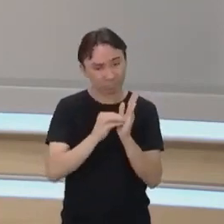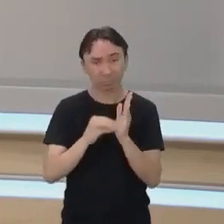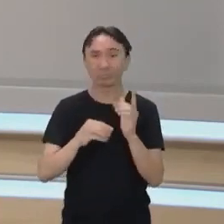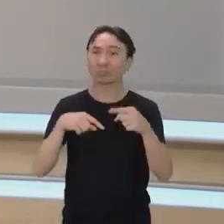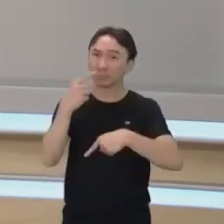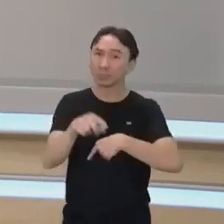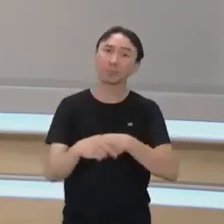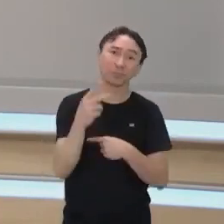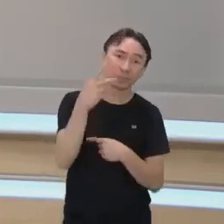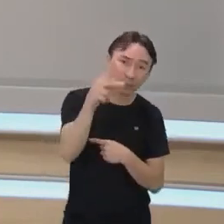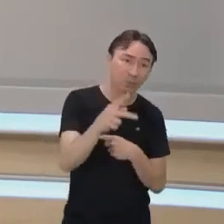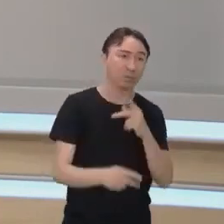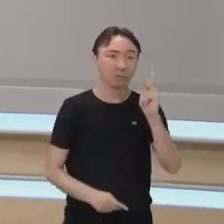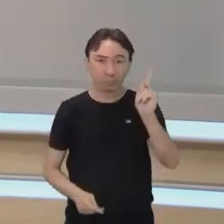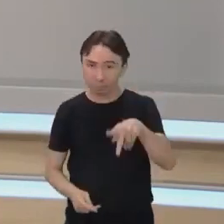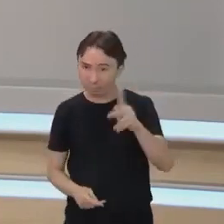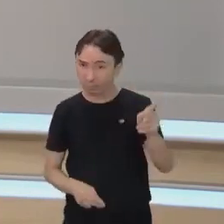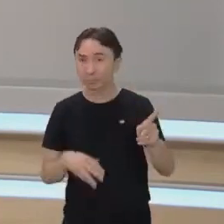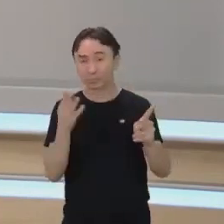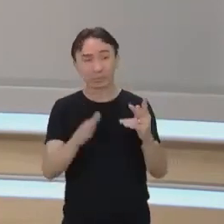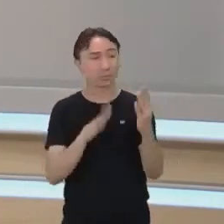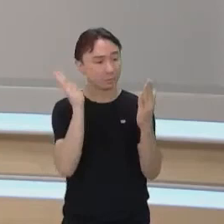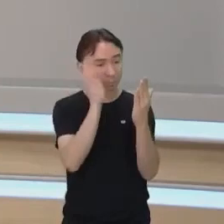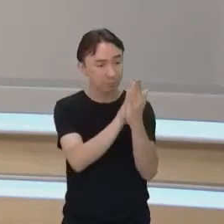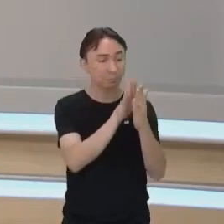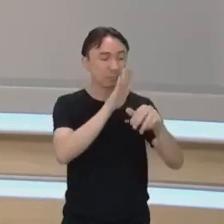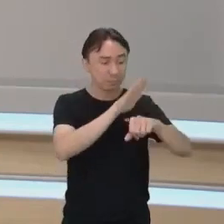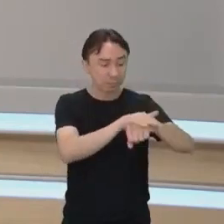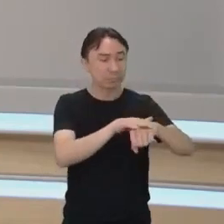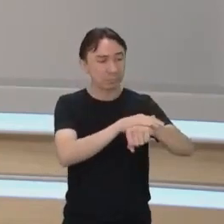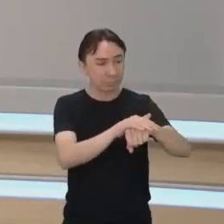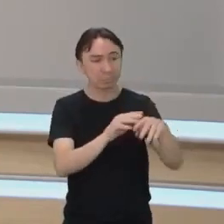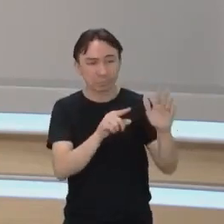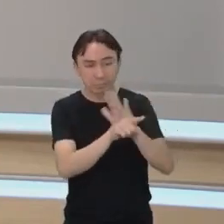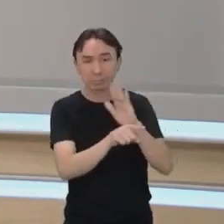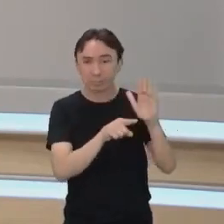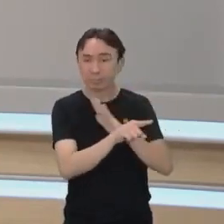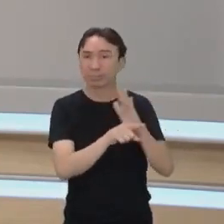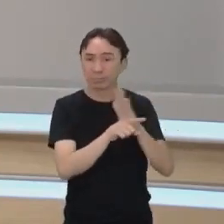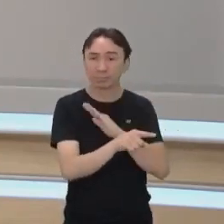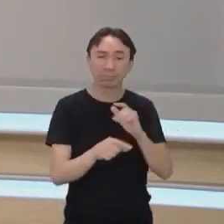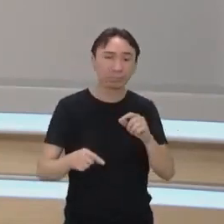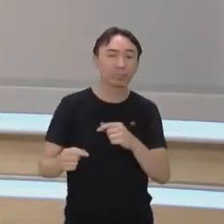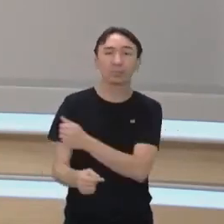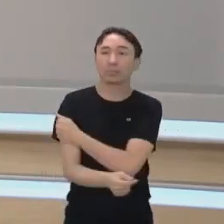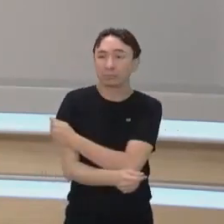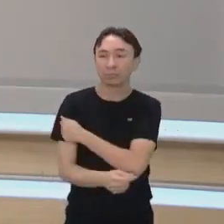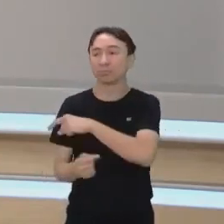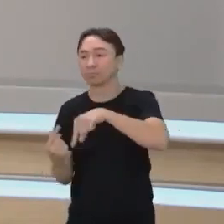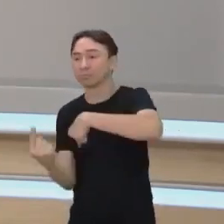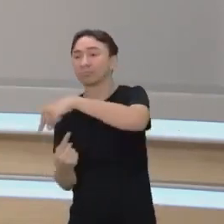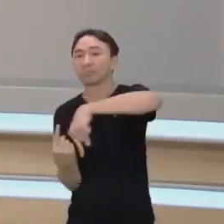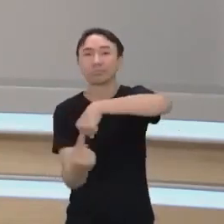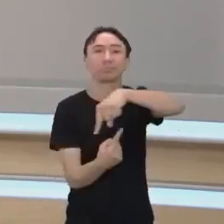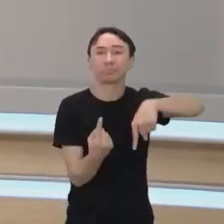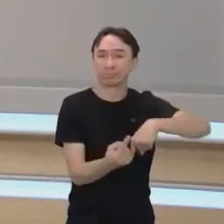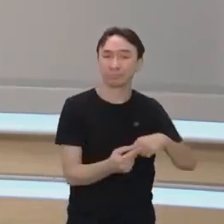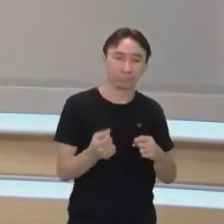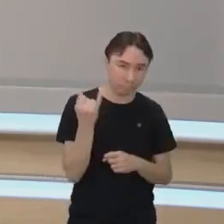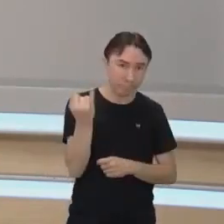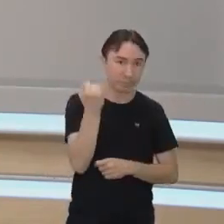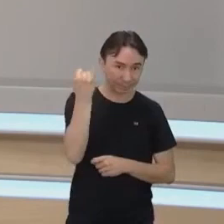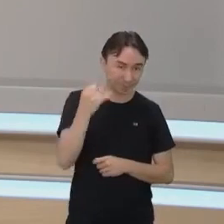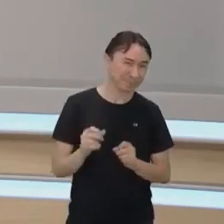o seu professor e com os seus colegas de classe. É sempre importante, ok? Professor, para a nossa temática de hoje,